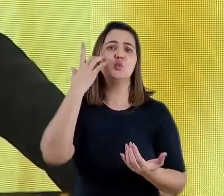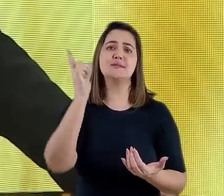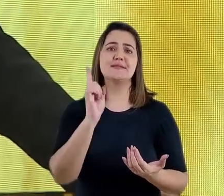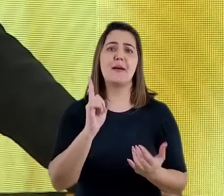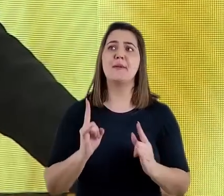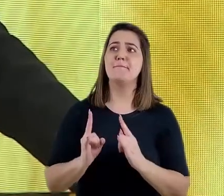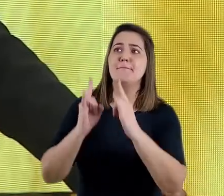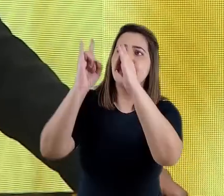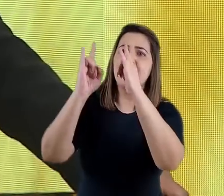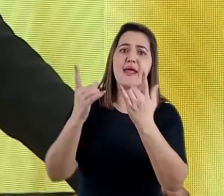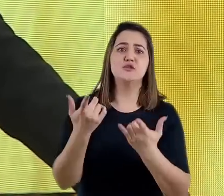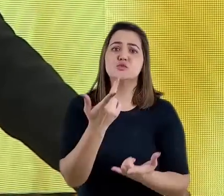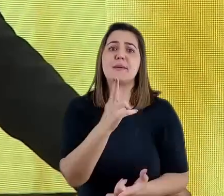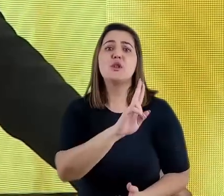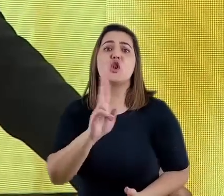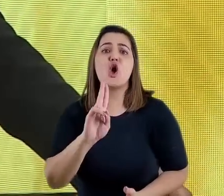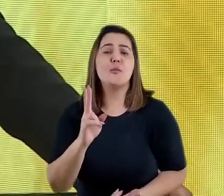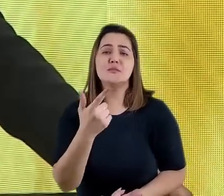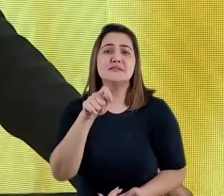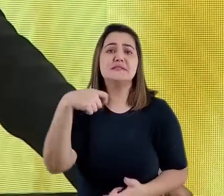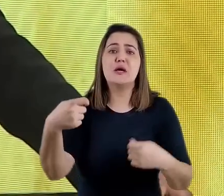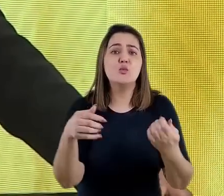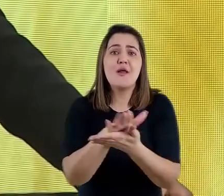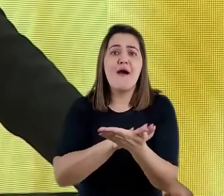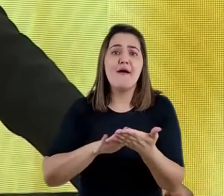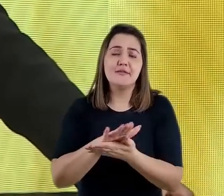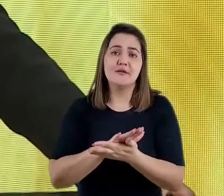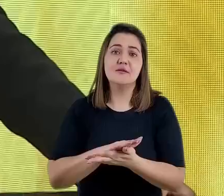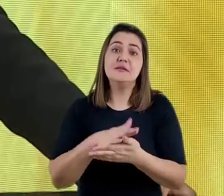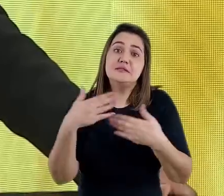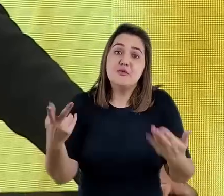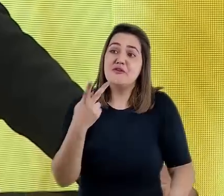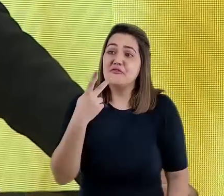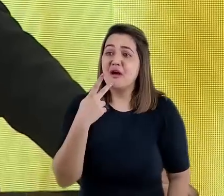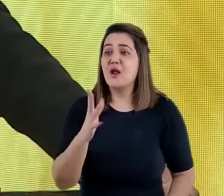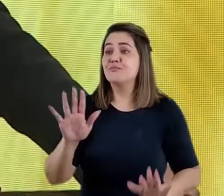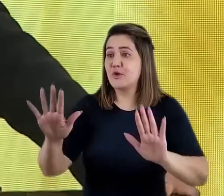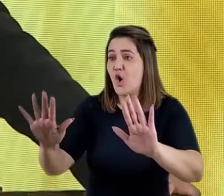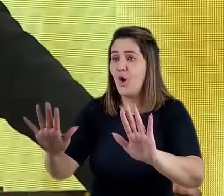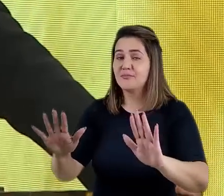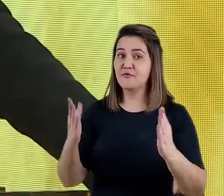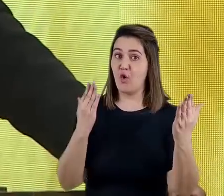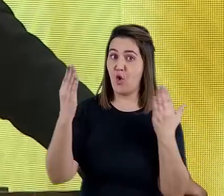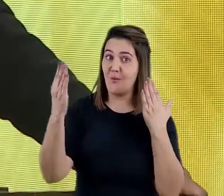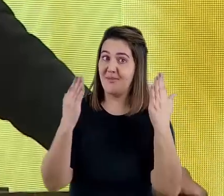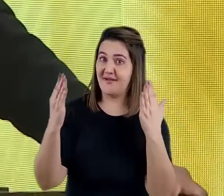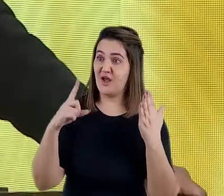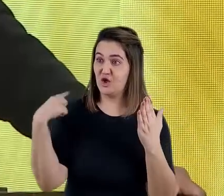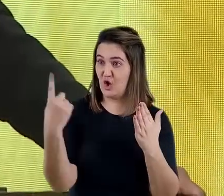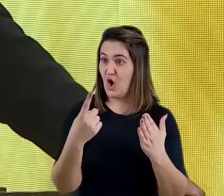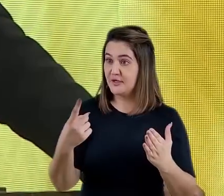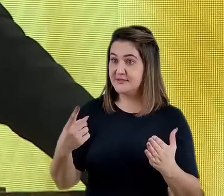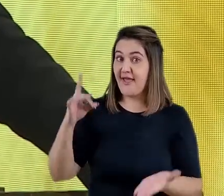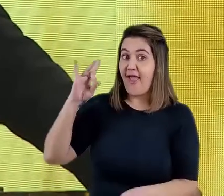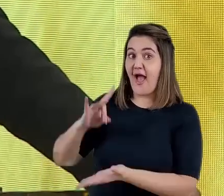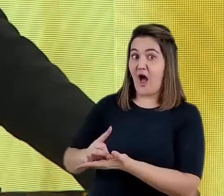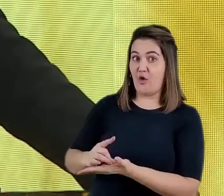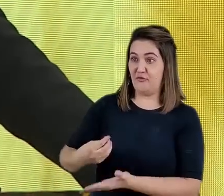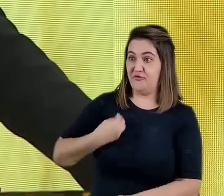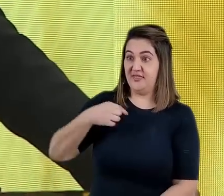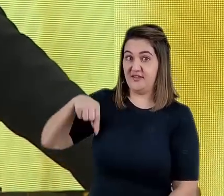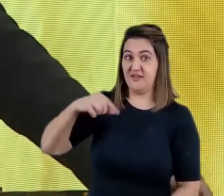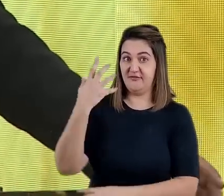apocalíptica, usada igualmente por Daniel, por João, e ele vai fazer comparações a partir daquilo